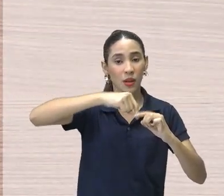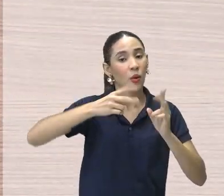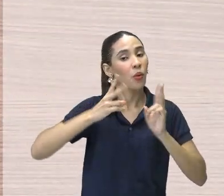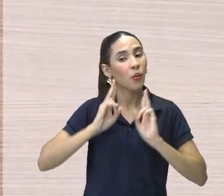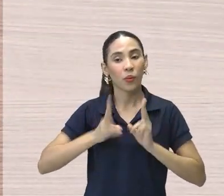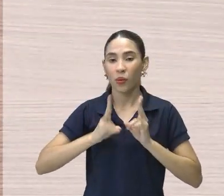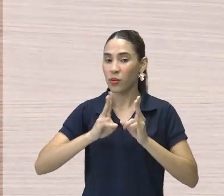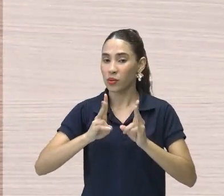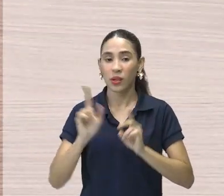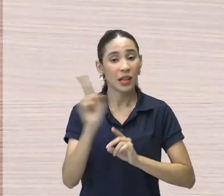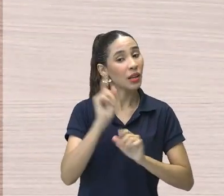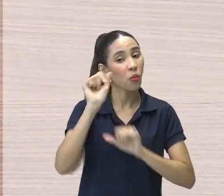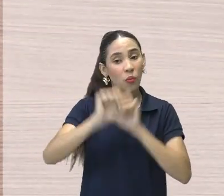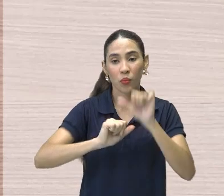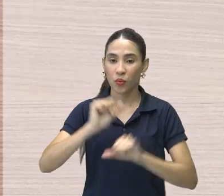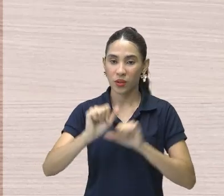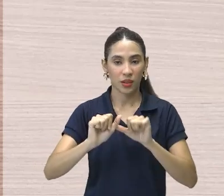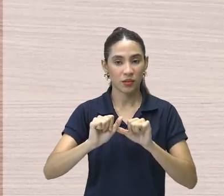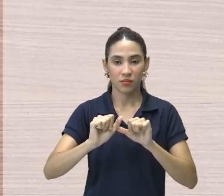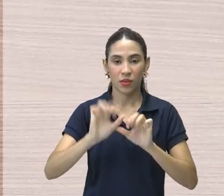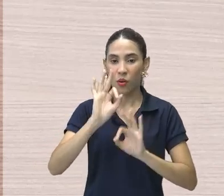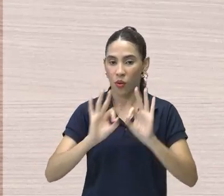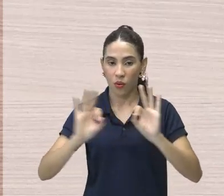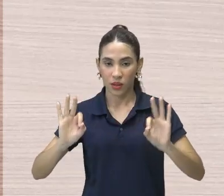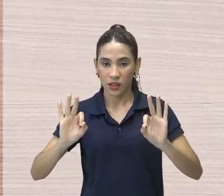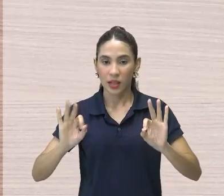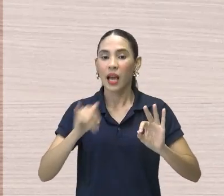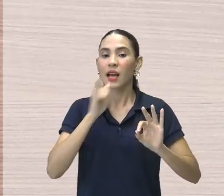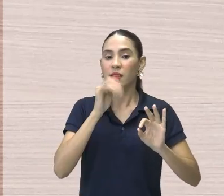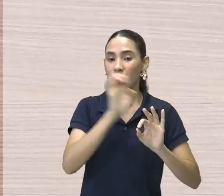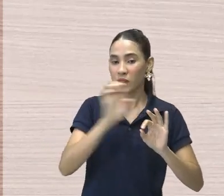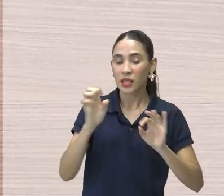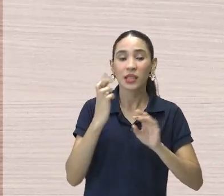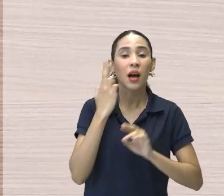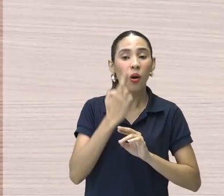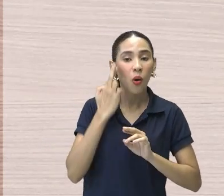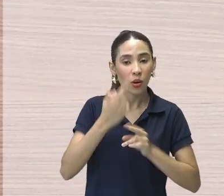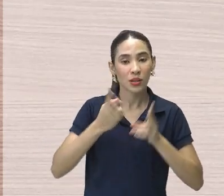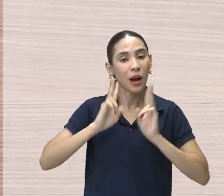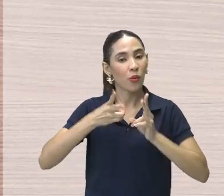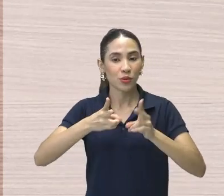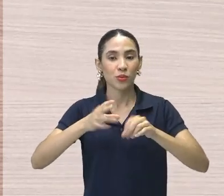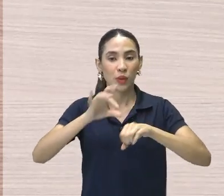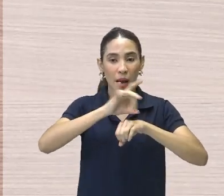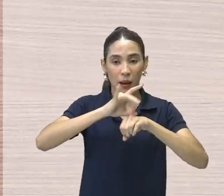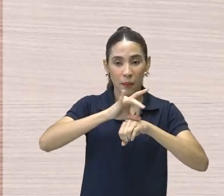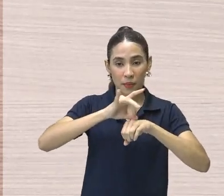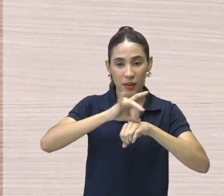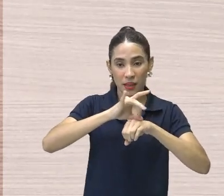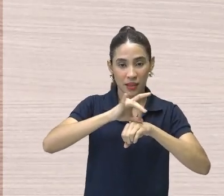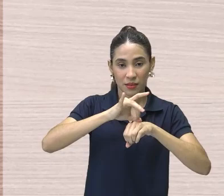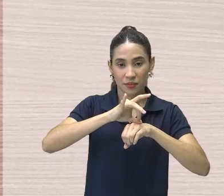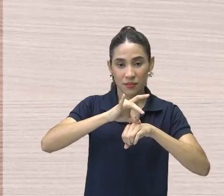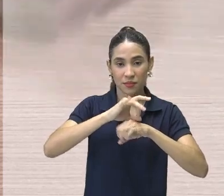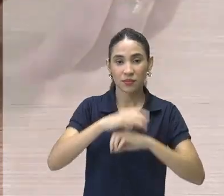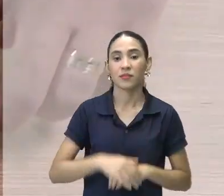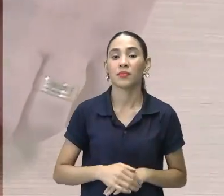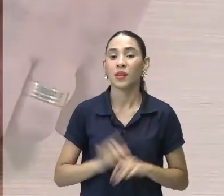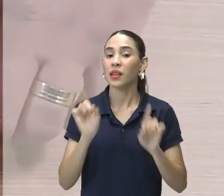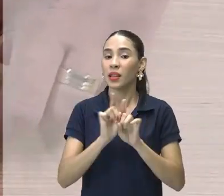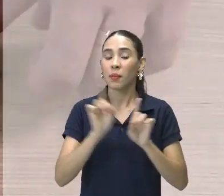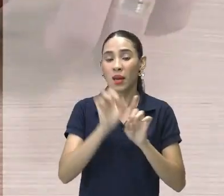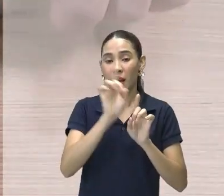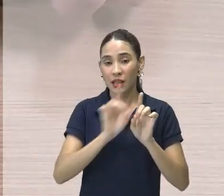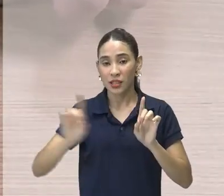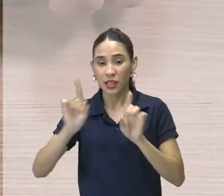assim não alterei a sua ordem. A esquerda da ficha rosa continua sendo a ficha preta e a